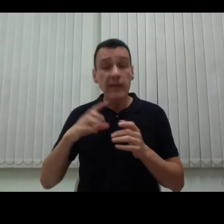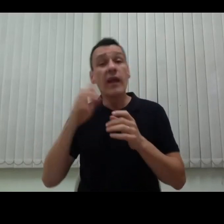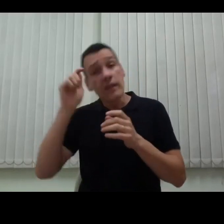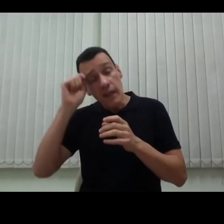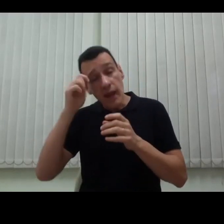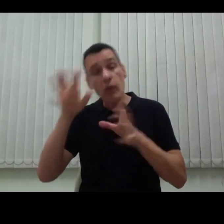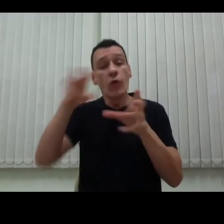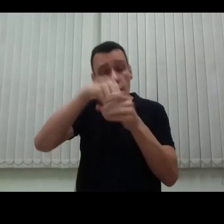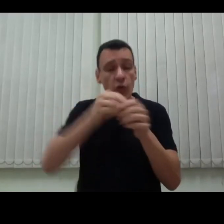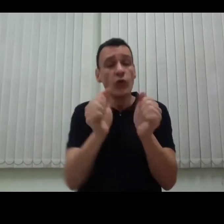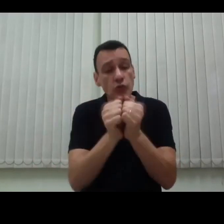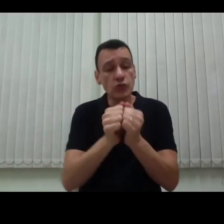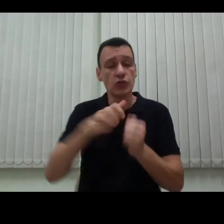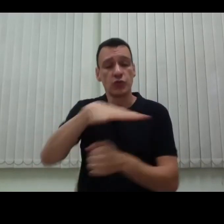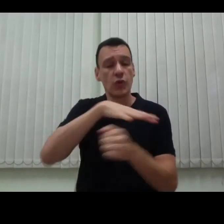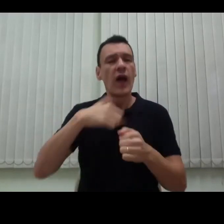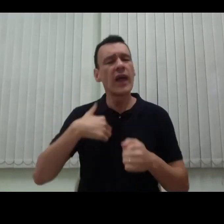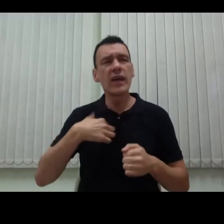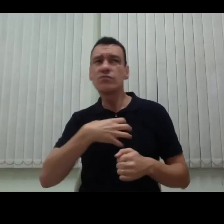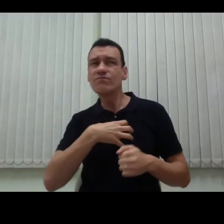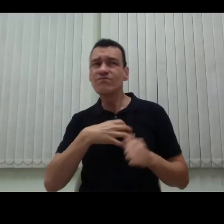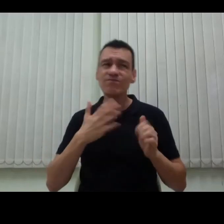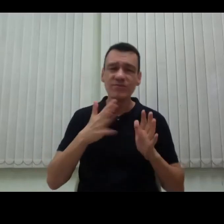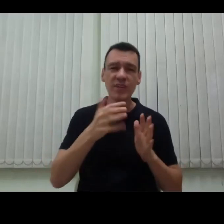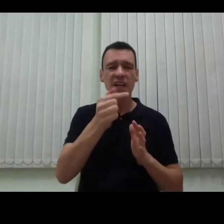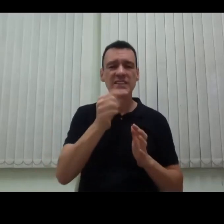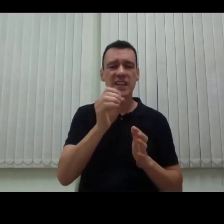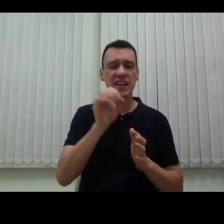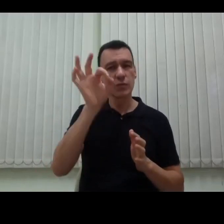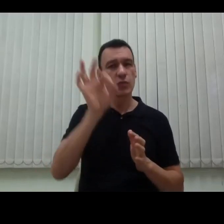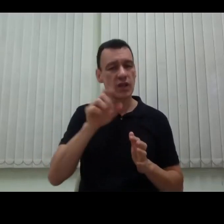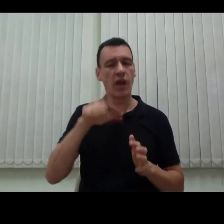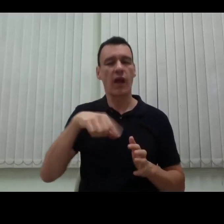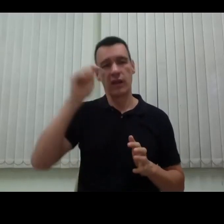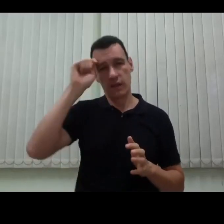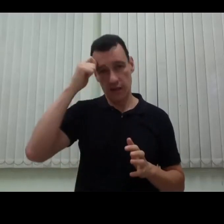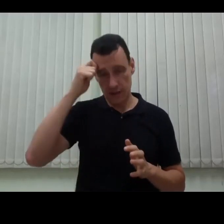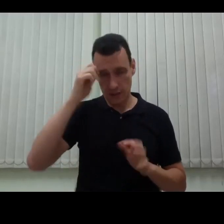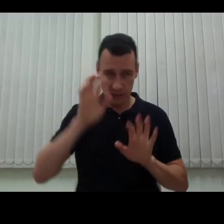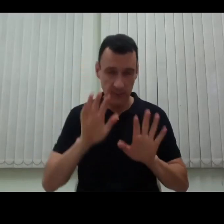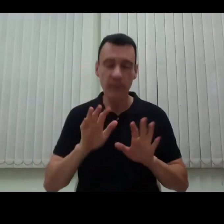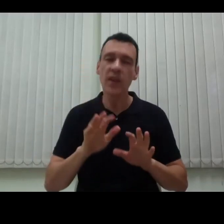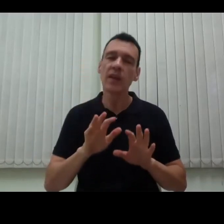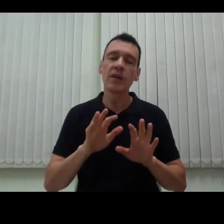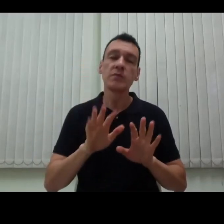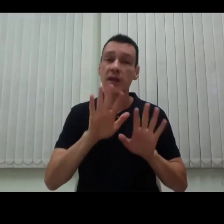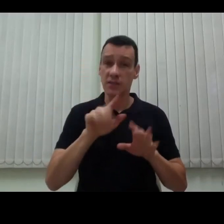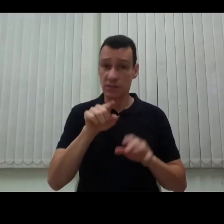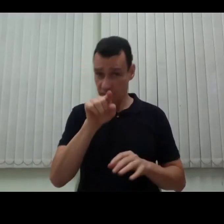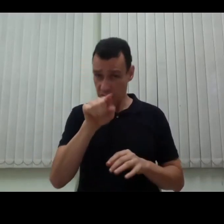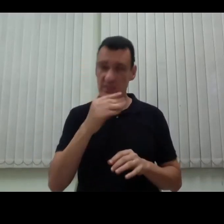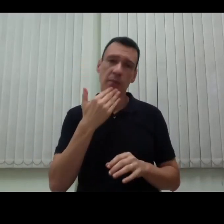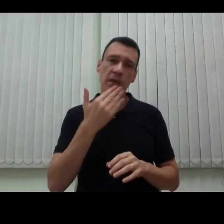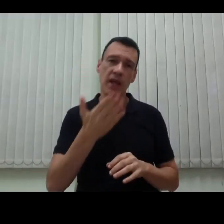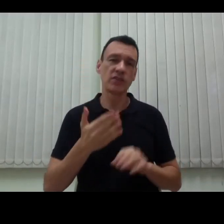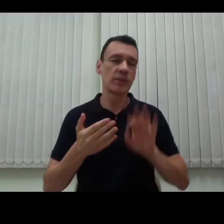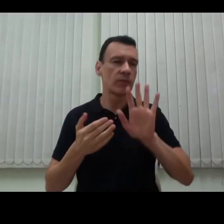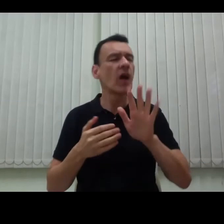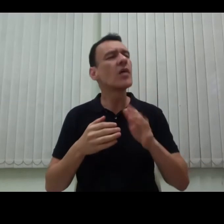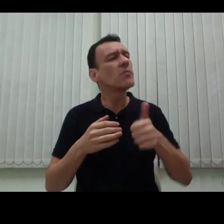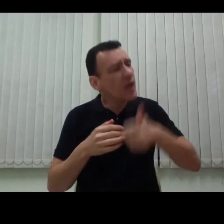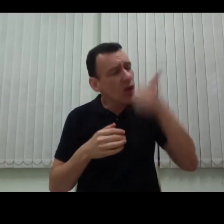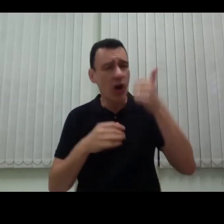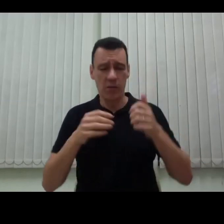70% devem ser negros. Só que se você pedir, que se exigir ou solicitar que essa coleção se chame de autores